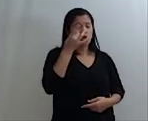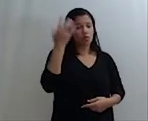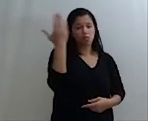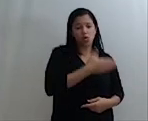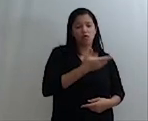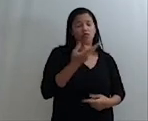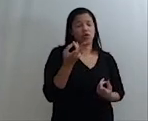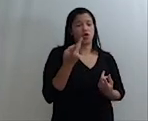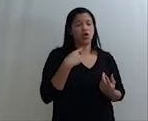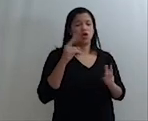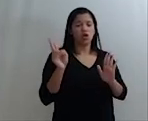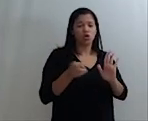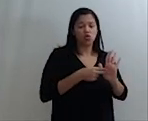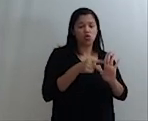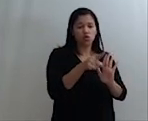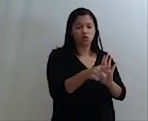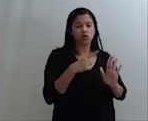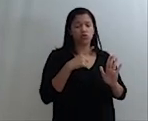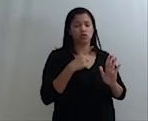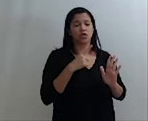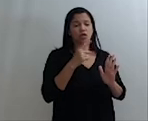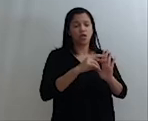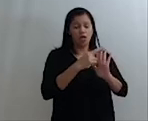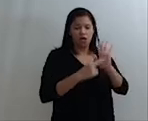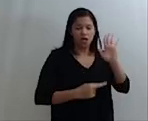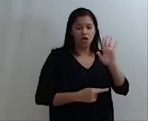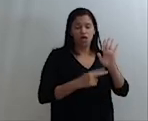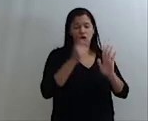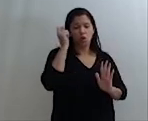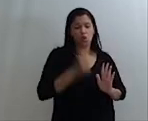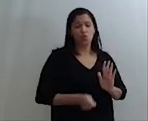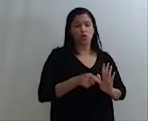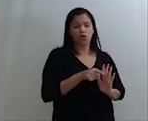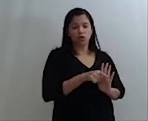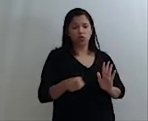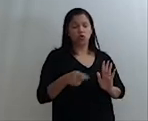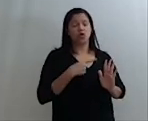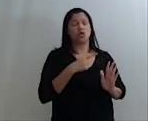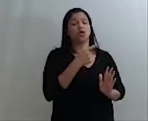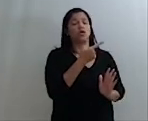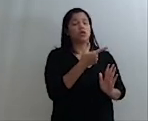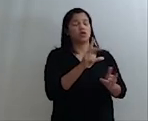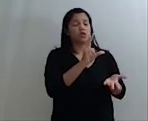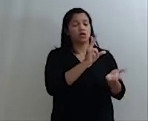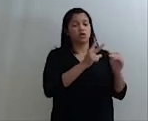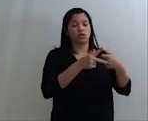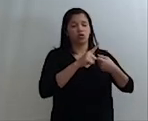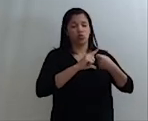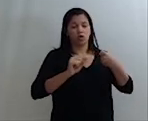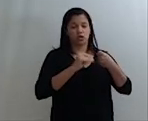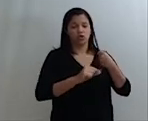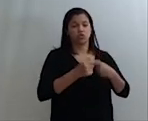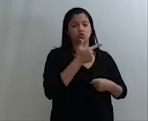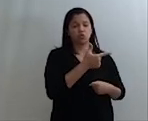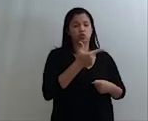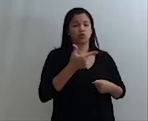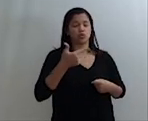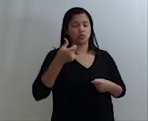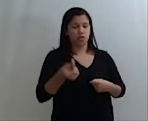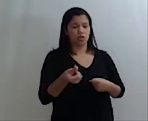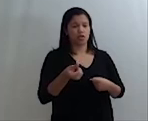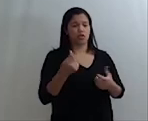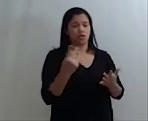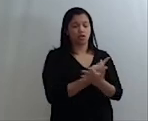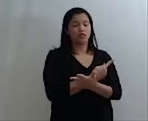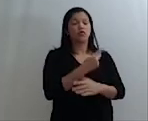efeito ao arrepio da Norma imperativa esculpida no artigo 226 do Código Processo penal né